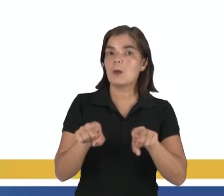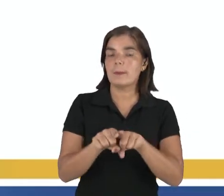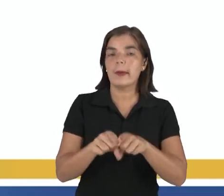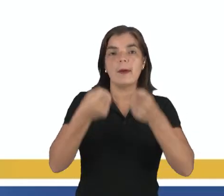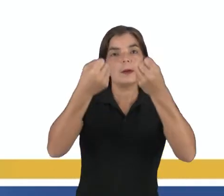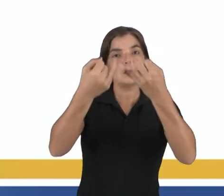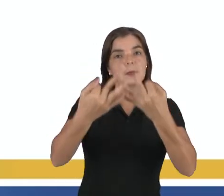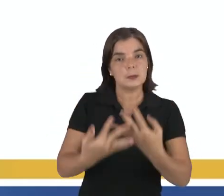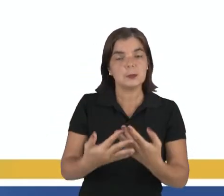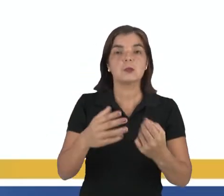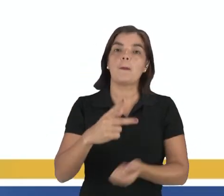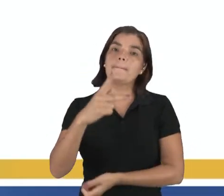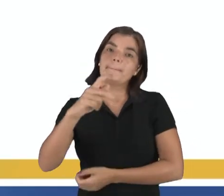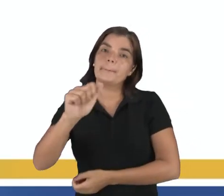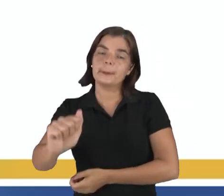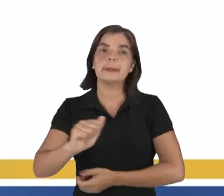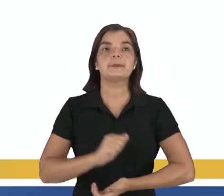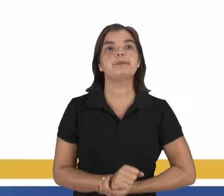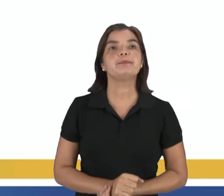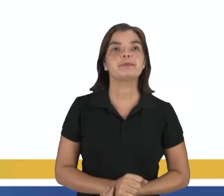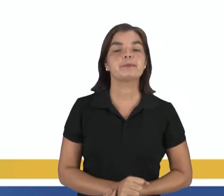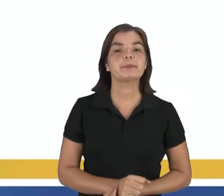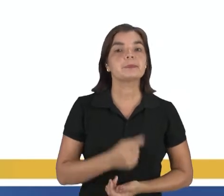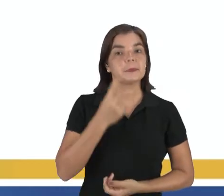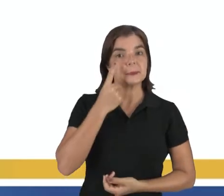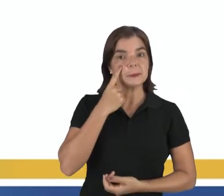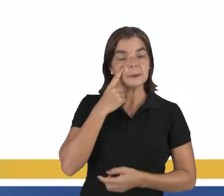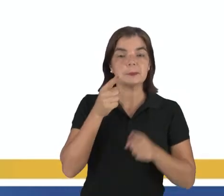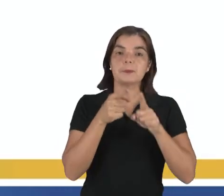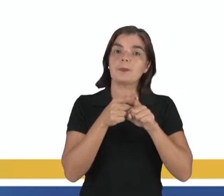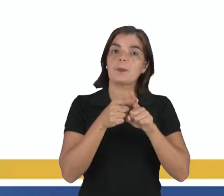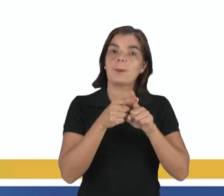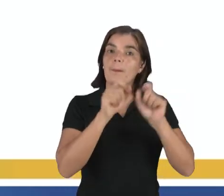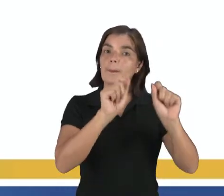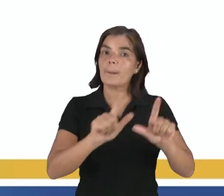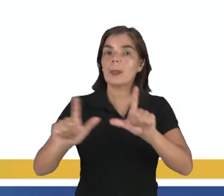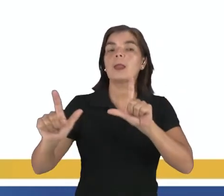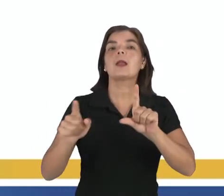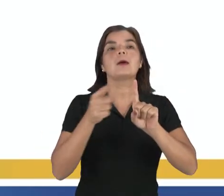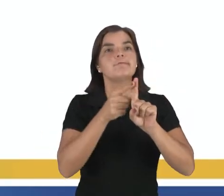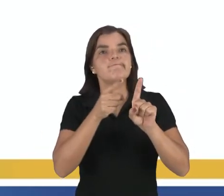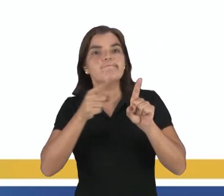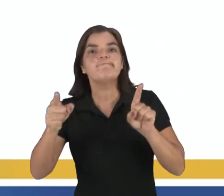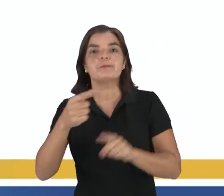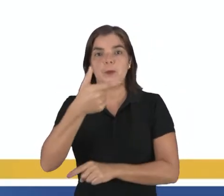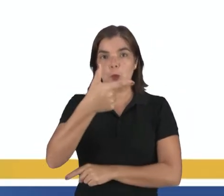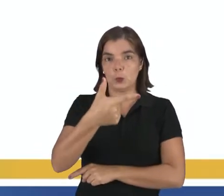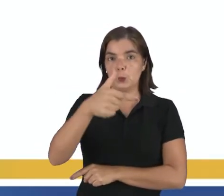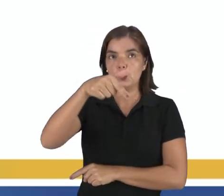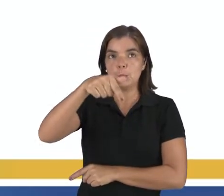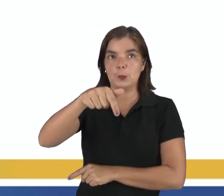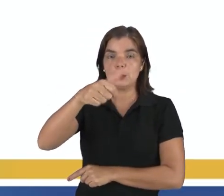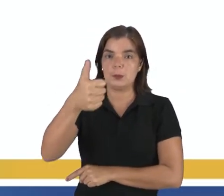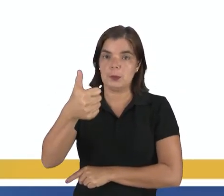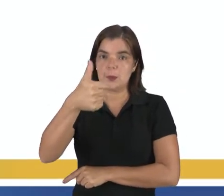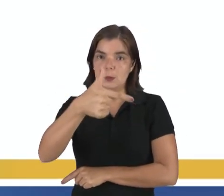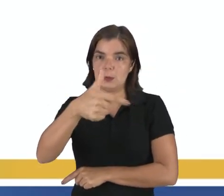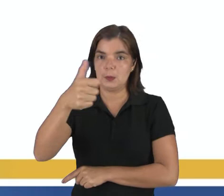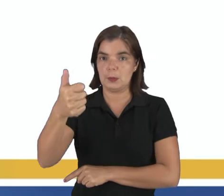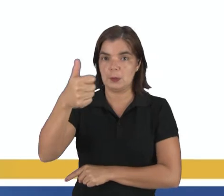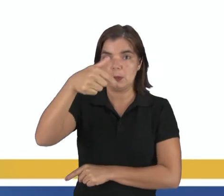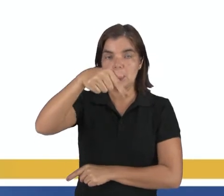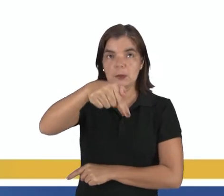a definição de progressão aritmética. Então, nós temos aí na telinha uma sequência de 2, 7,